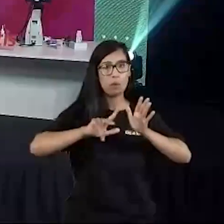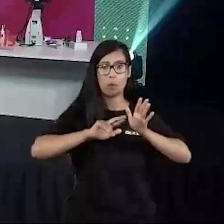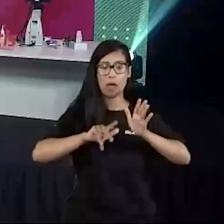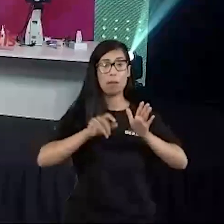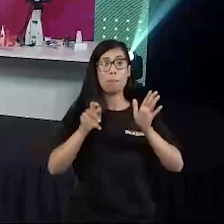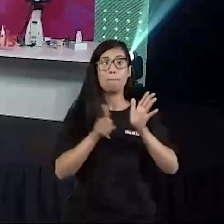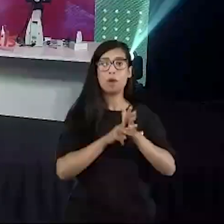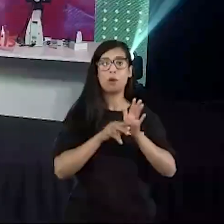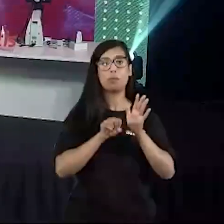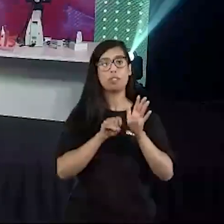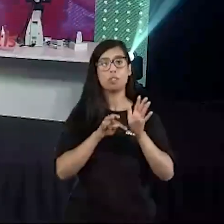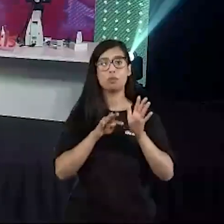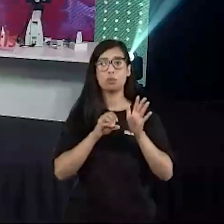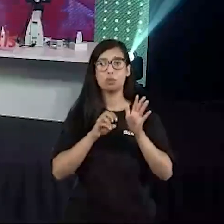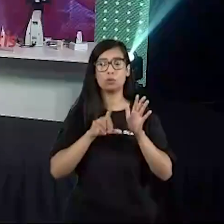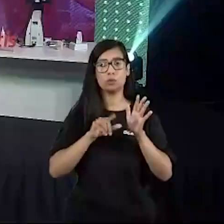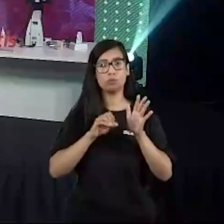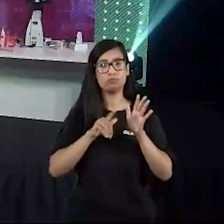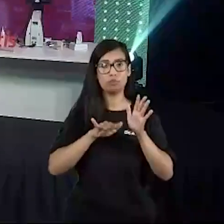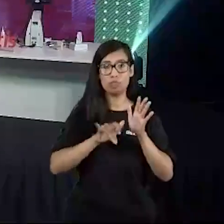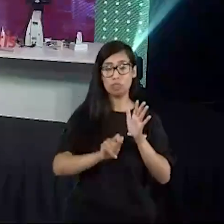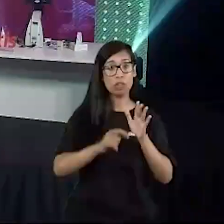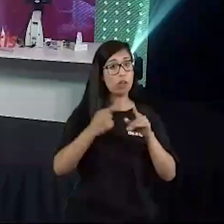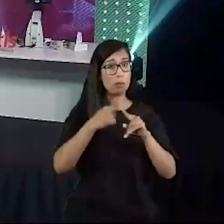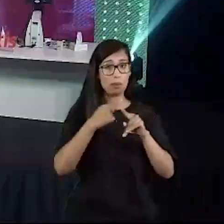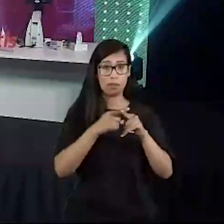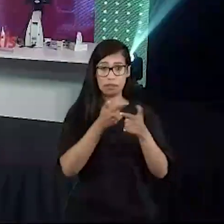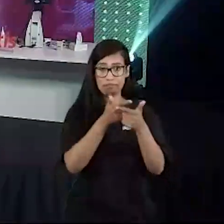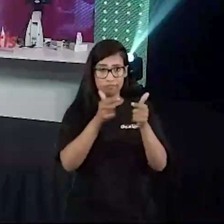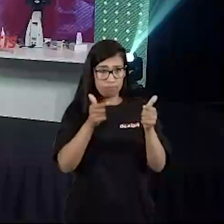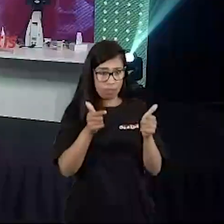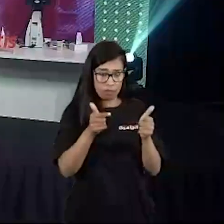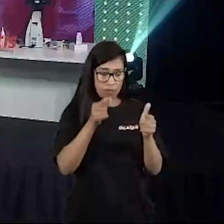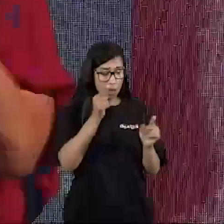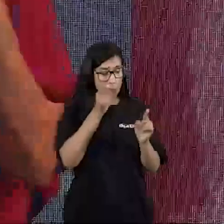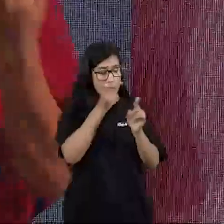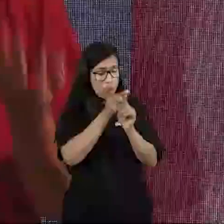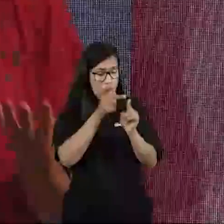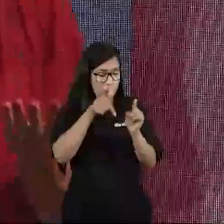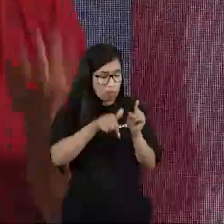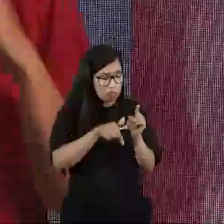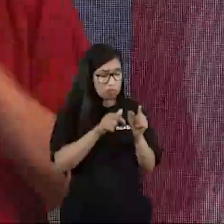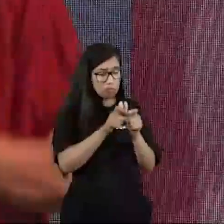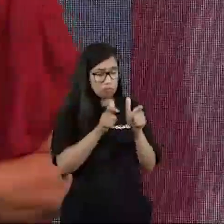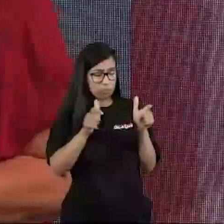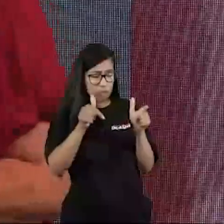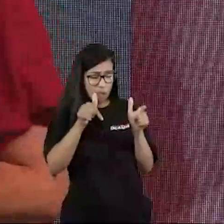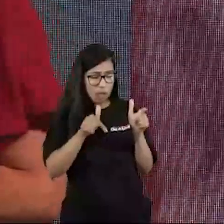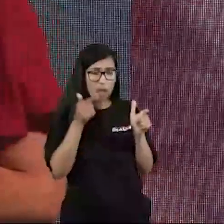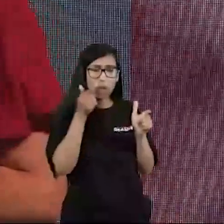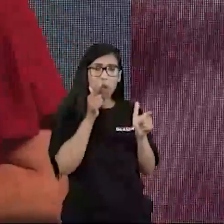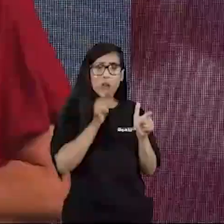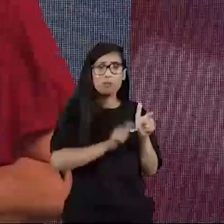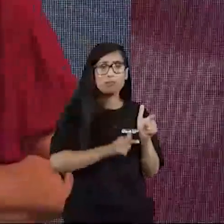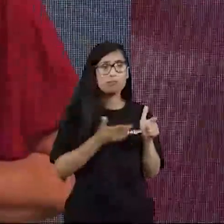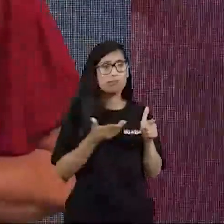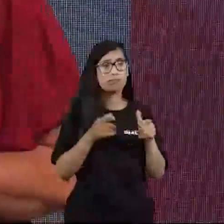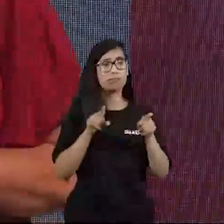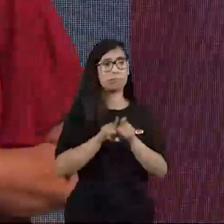citologia. Porque a gente sabe que não existe fidelidade em vivo, in vitro, da cultura e daquilo que a gente vai